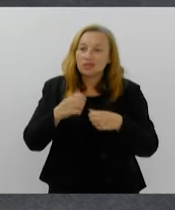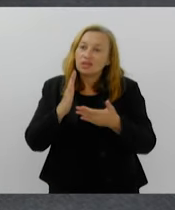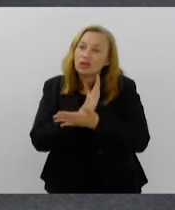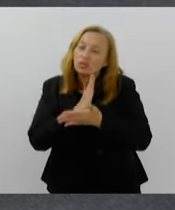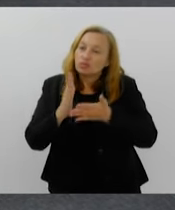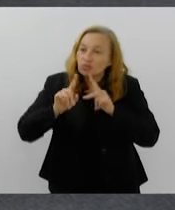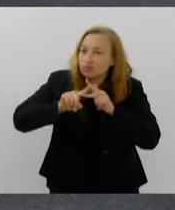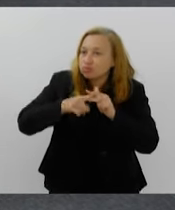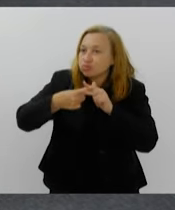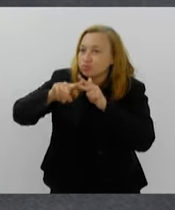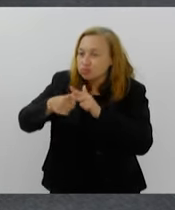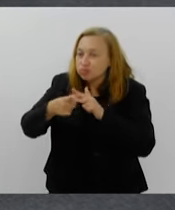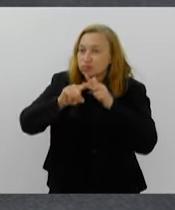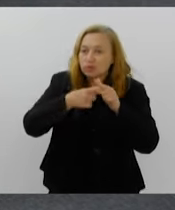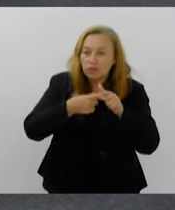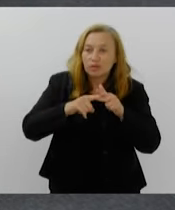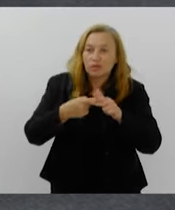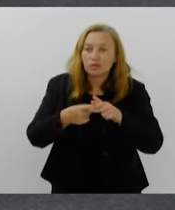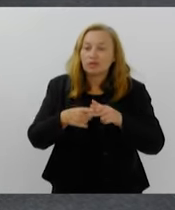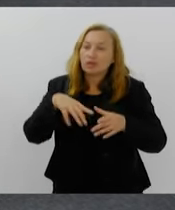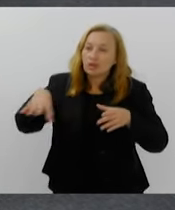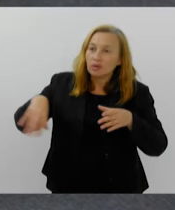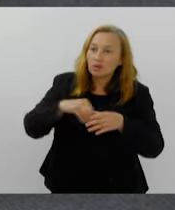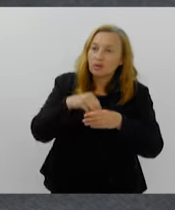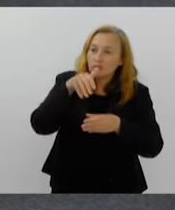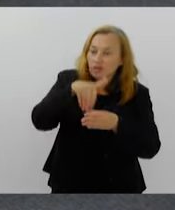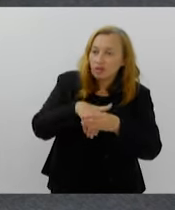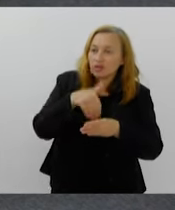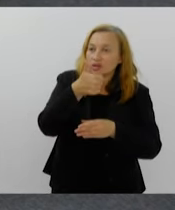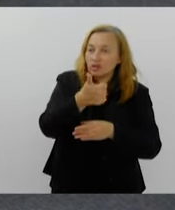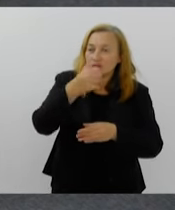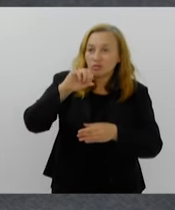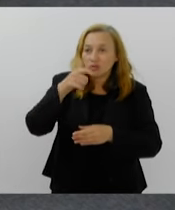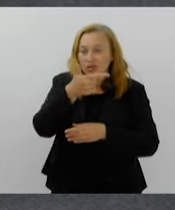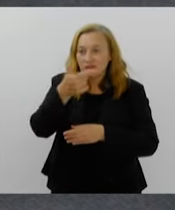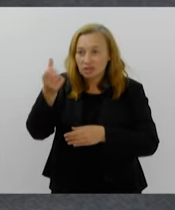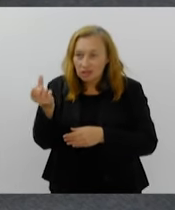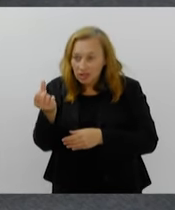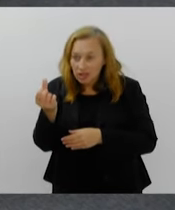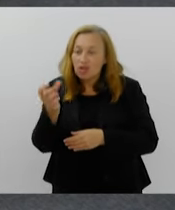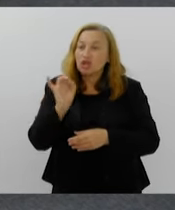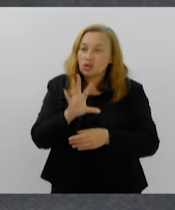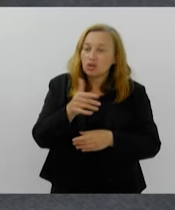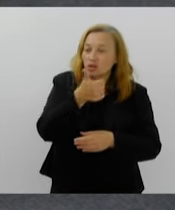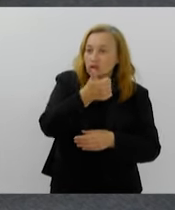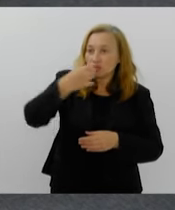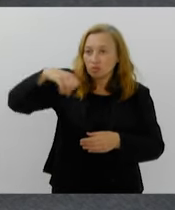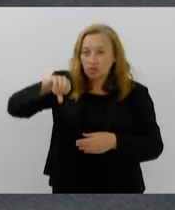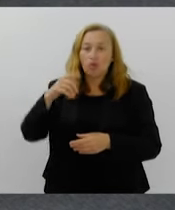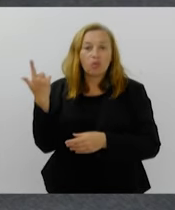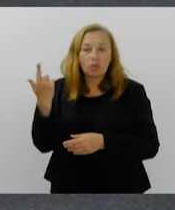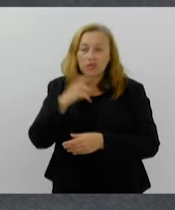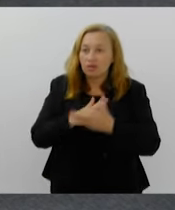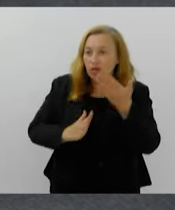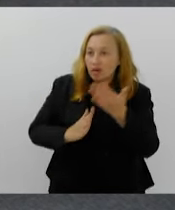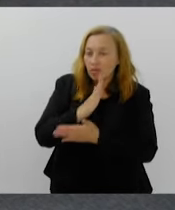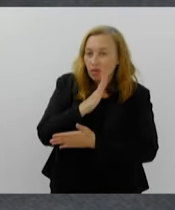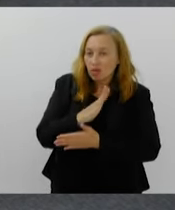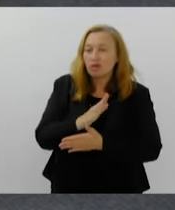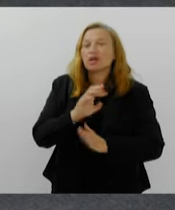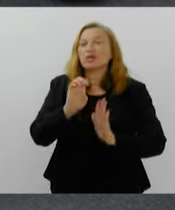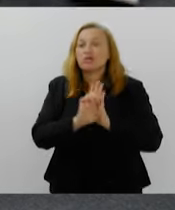ajustes ela foi eh colocada paraa votação em 2016 só em 2019 a gente conseguiu aprovar esse